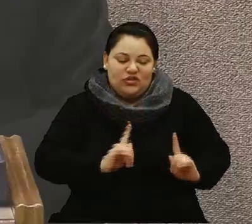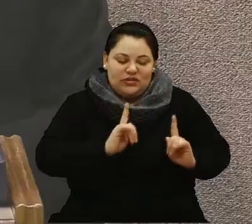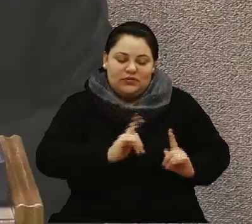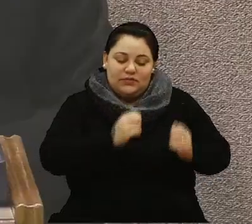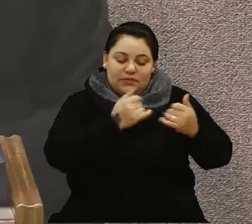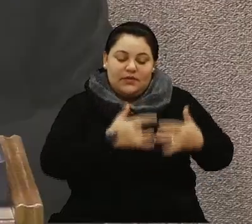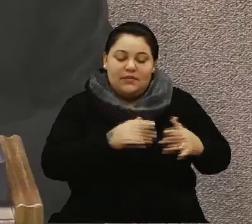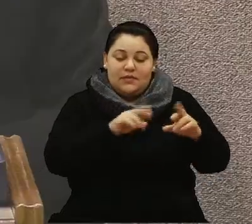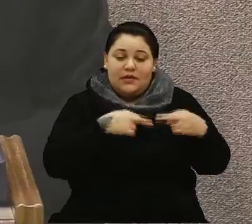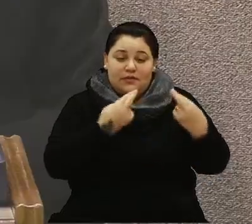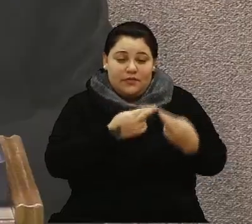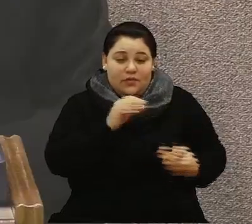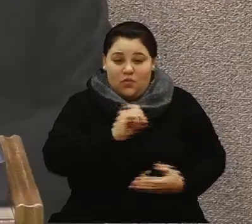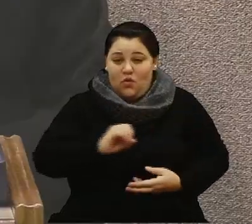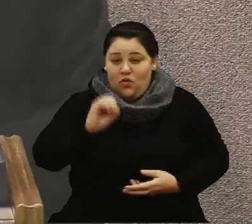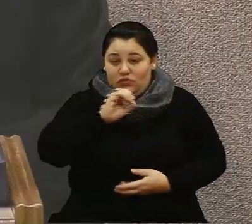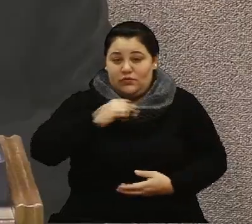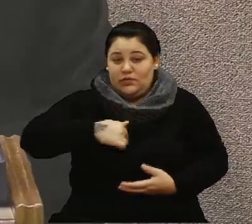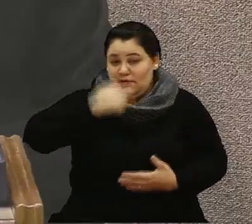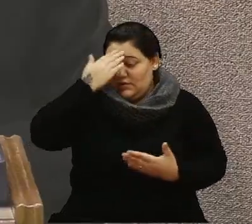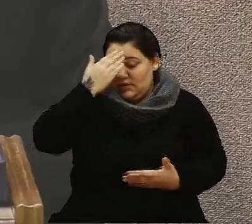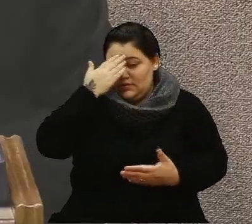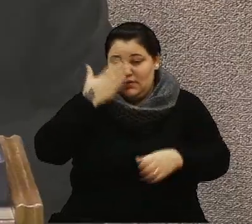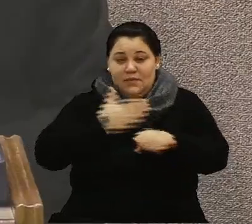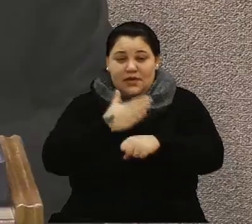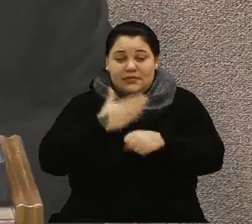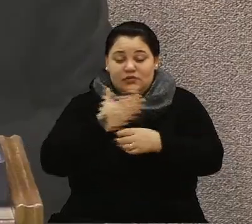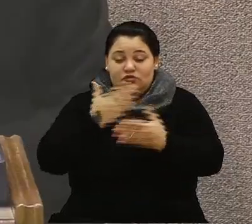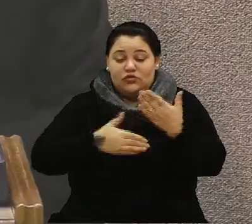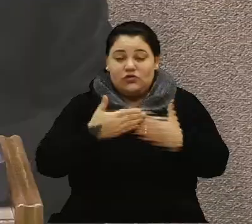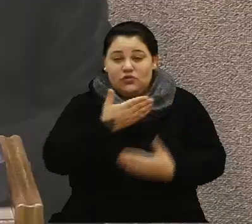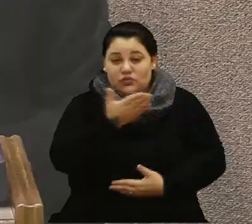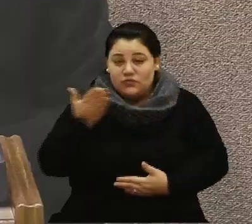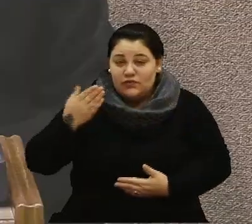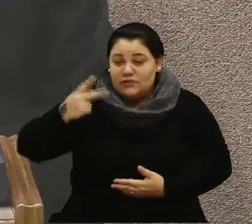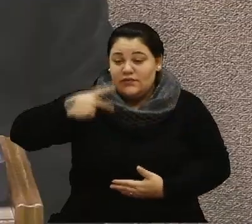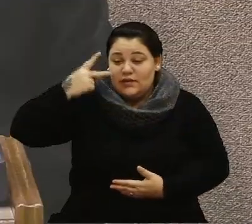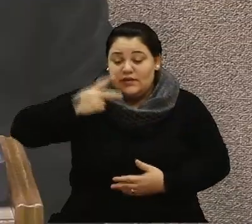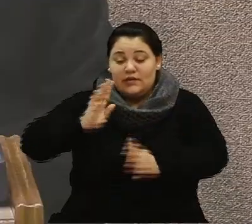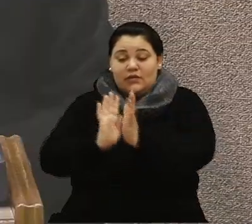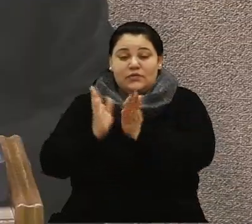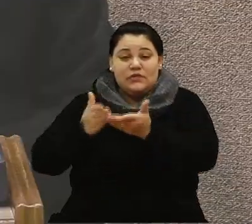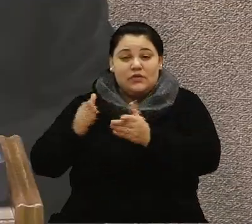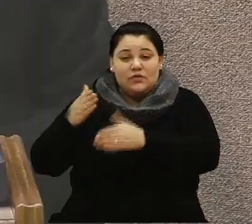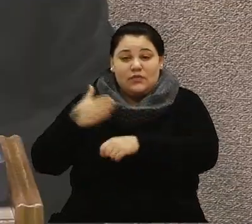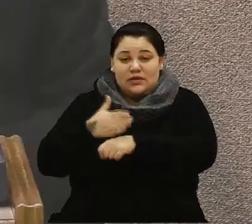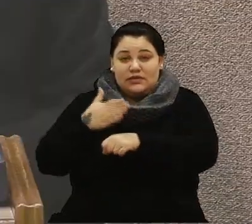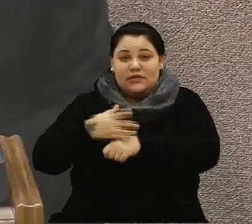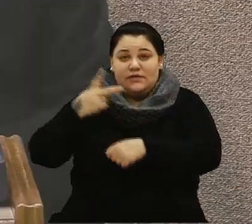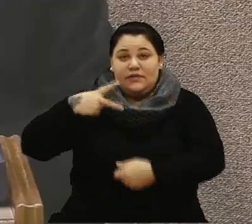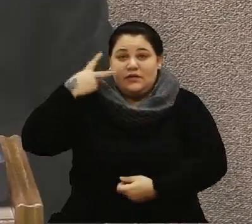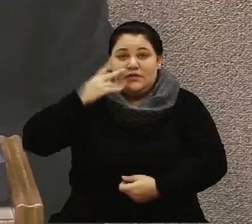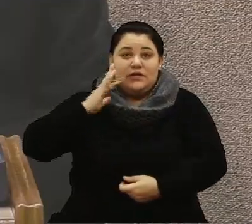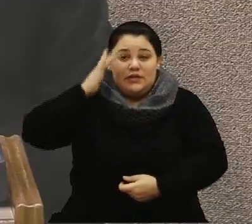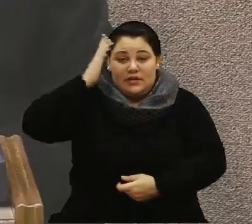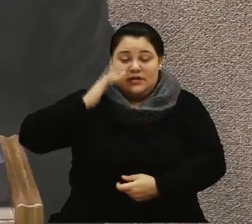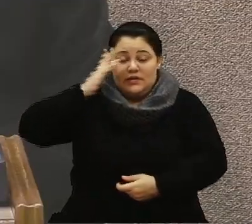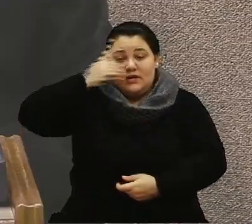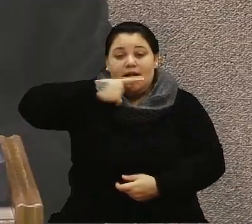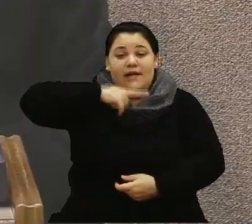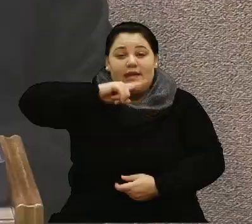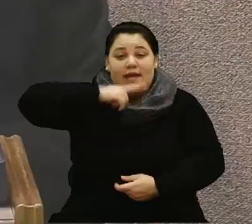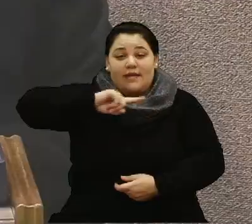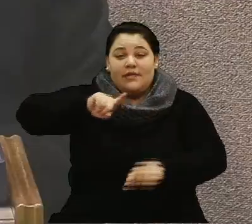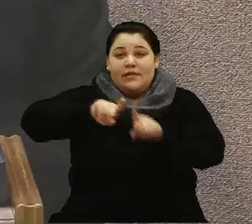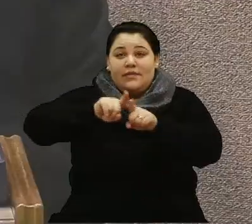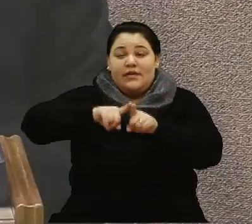muito produtiva. Eu agradeço a participação de todos os vereadores da comissão que participaram, vereadora Daiane, vereadora Caleb,